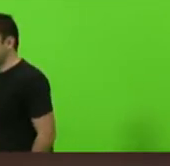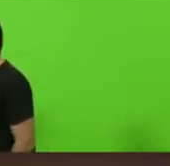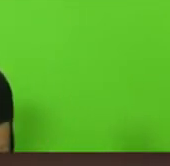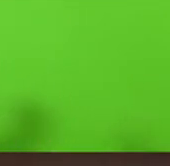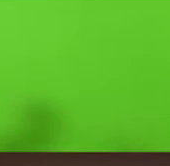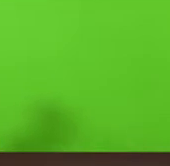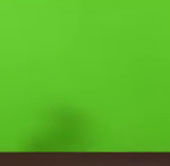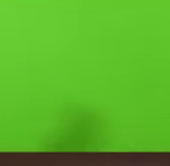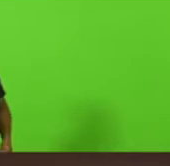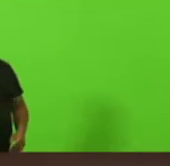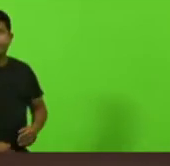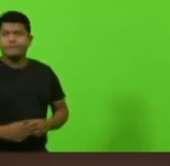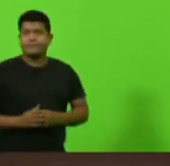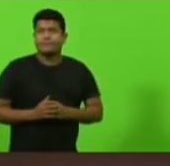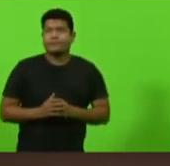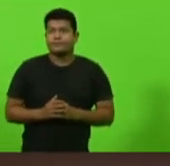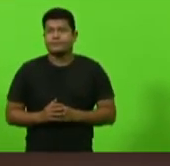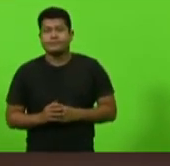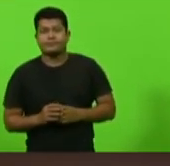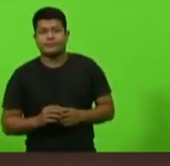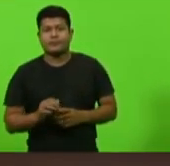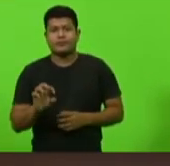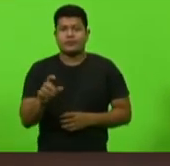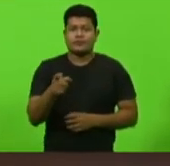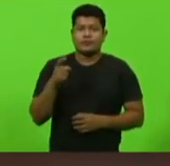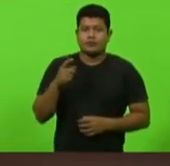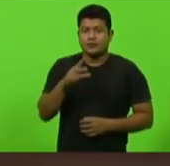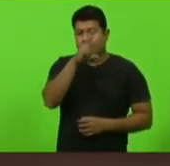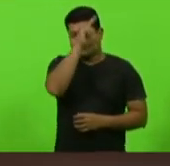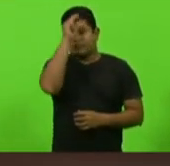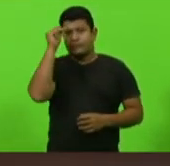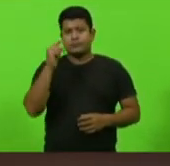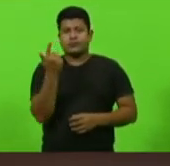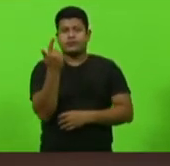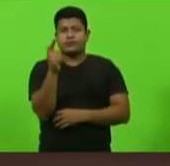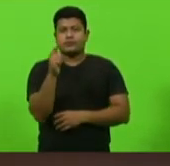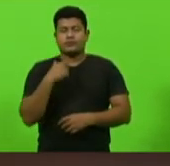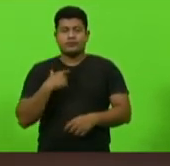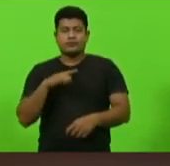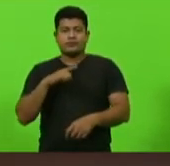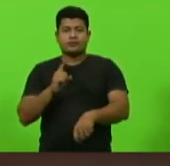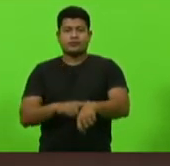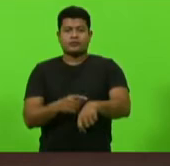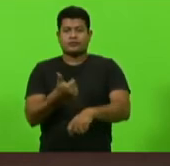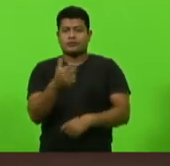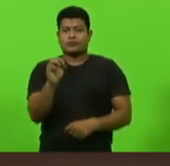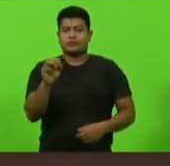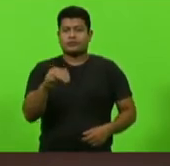ex-prefeito de Gaspar, e tem o tempo de até 10 minutos para a sua fala, deputado.